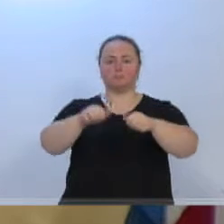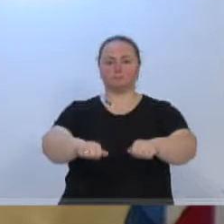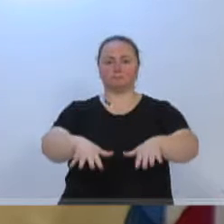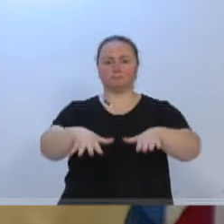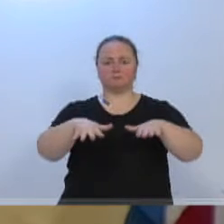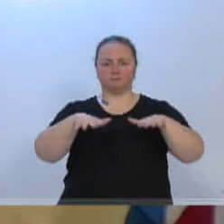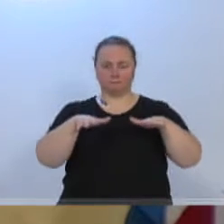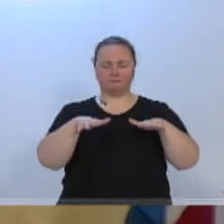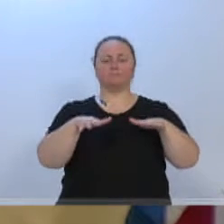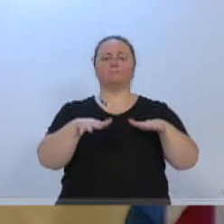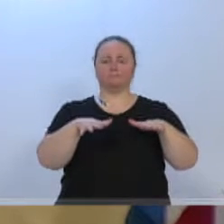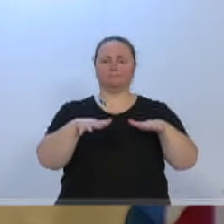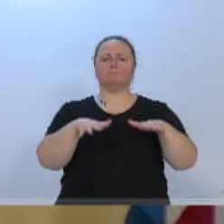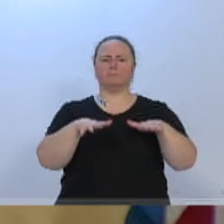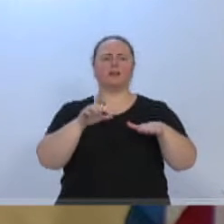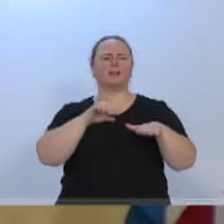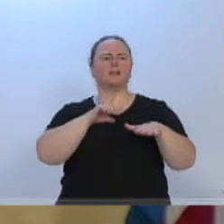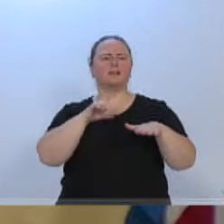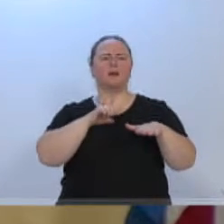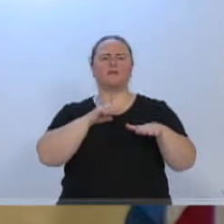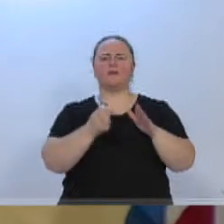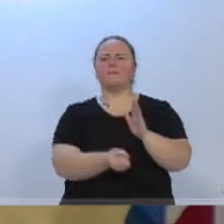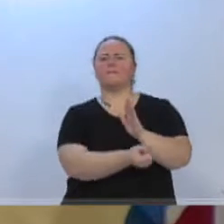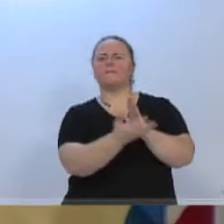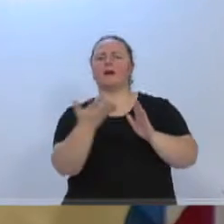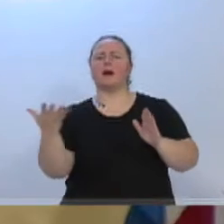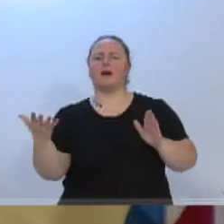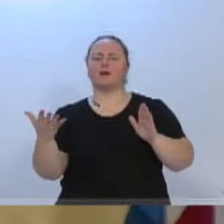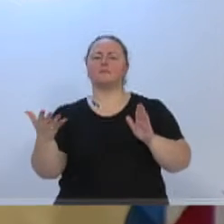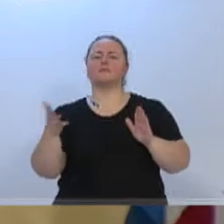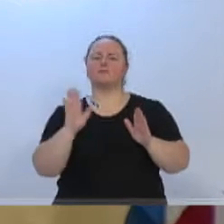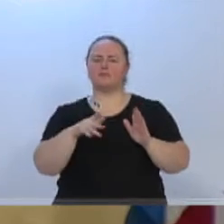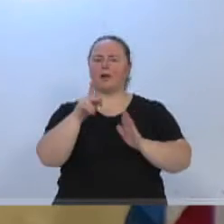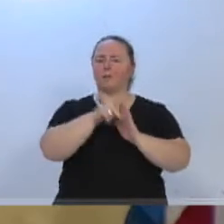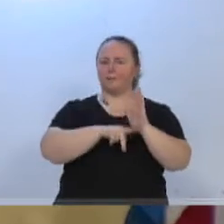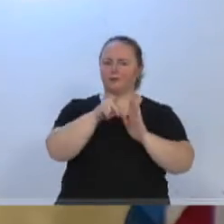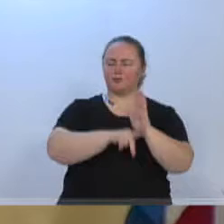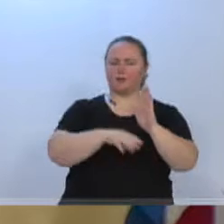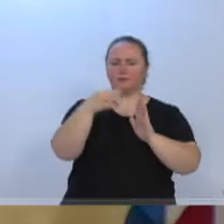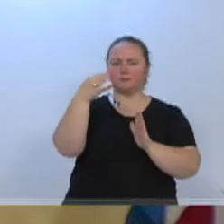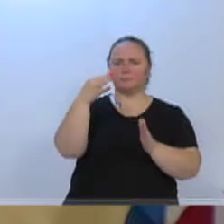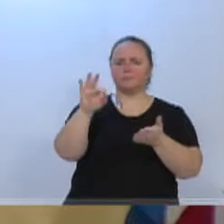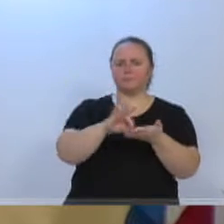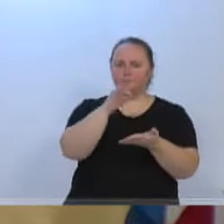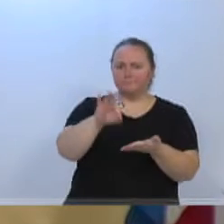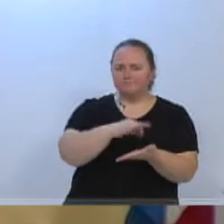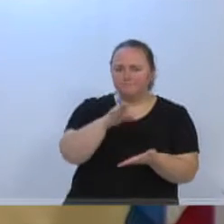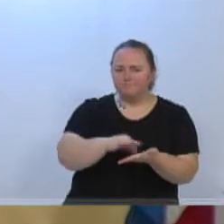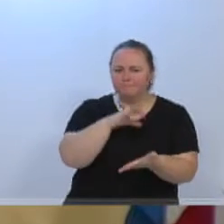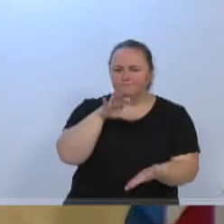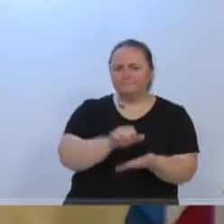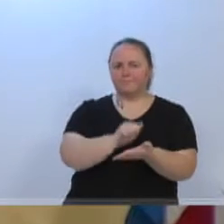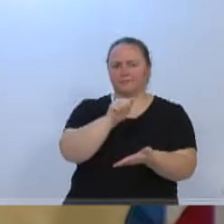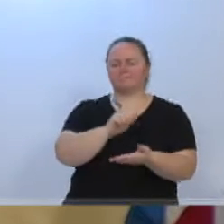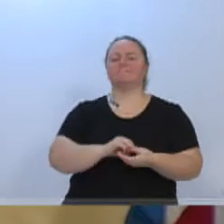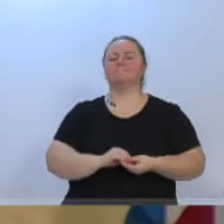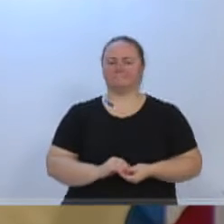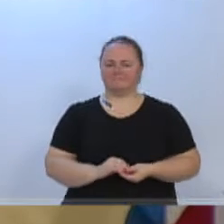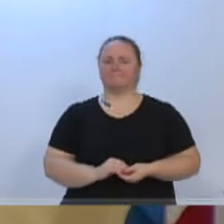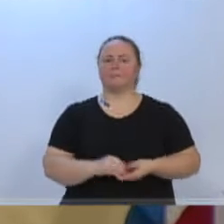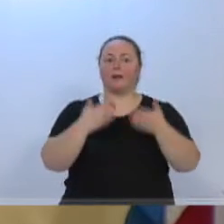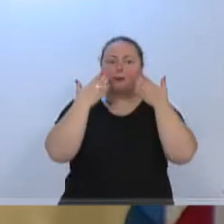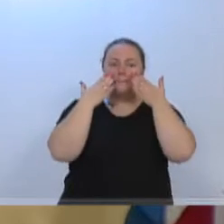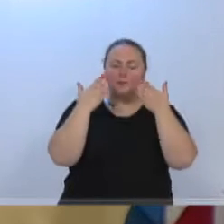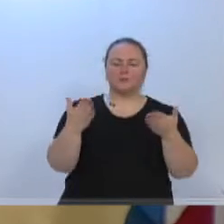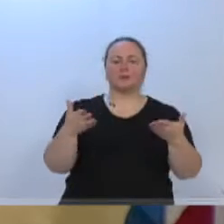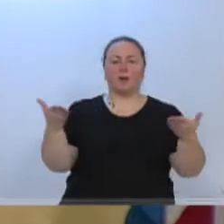eu já soube que vários vereadores já inscreveram, inclusive, alguns projetos para trazerem, para demonstrarem para a comunidade. Então, hoje, como está completando